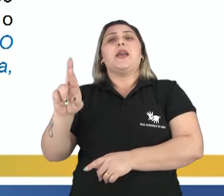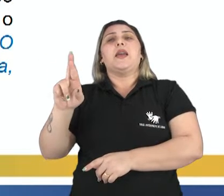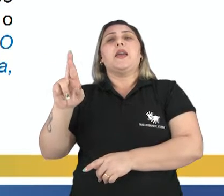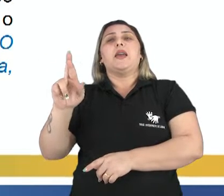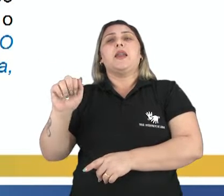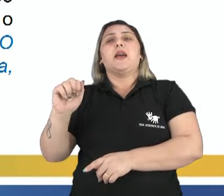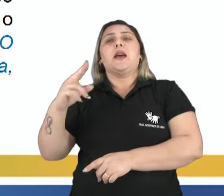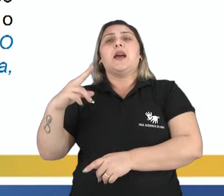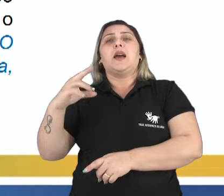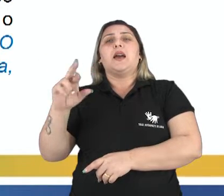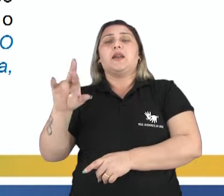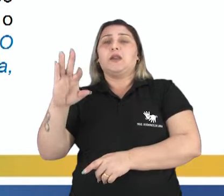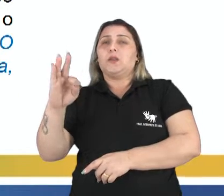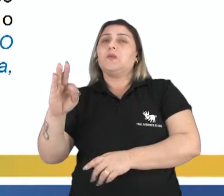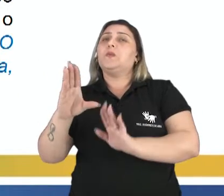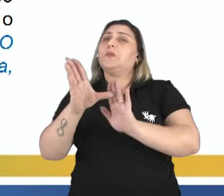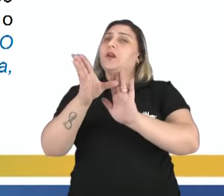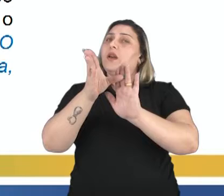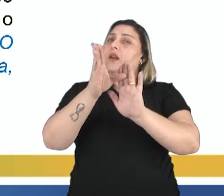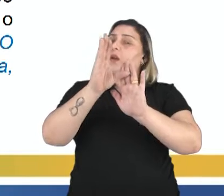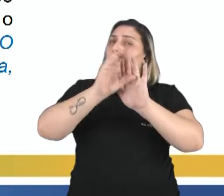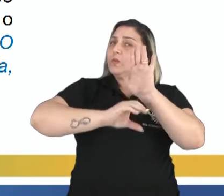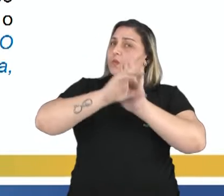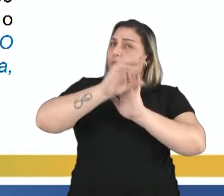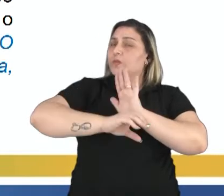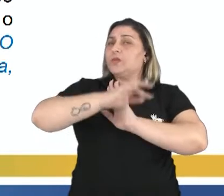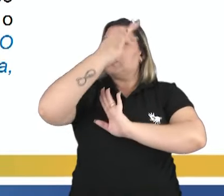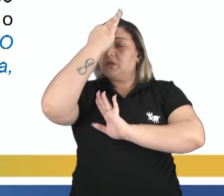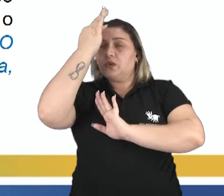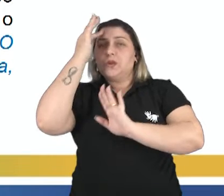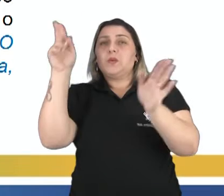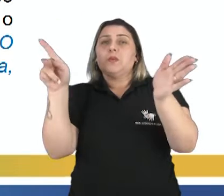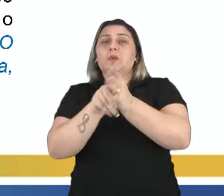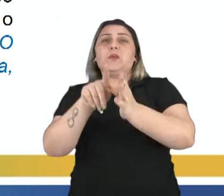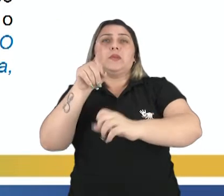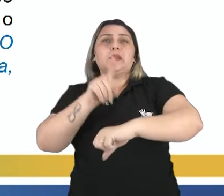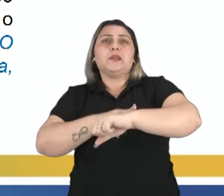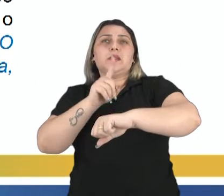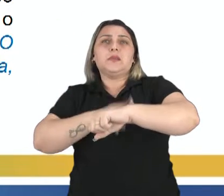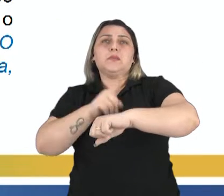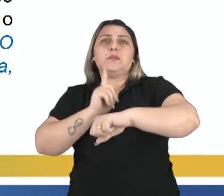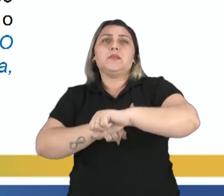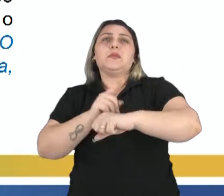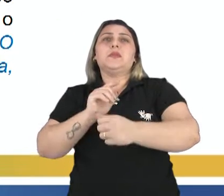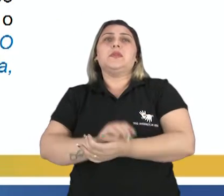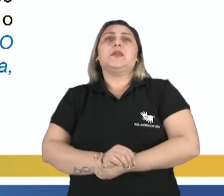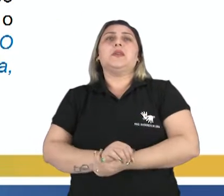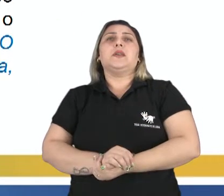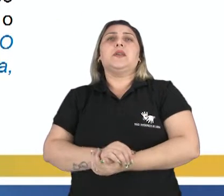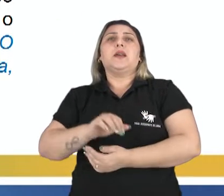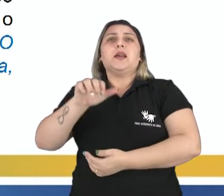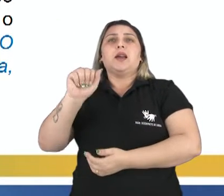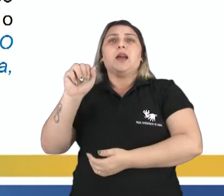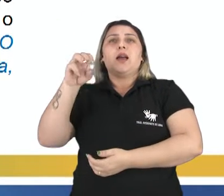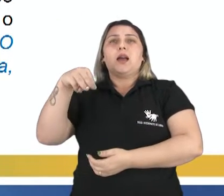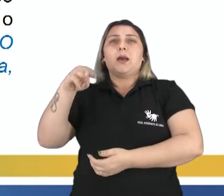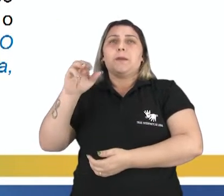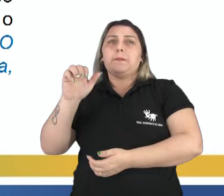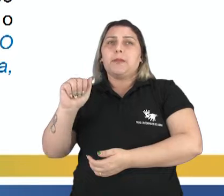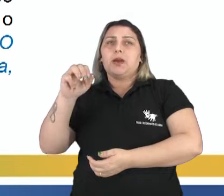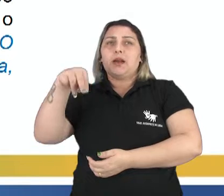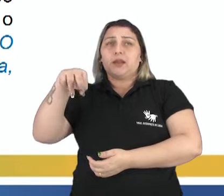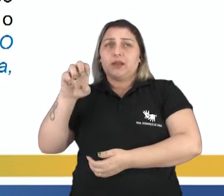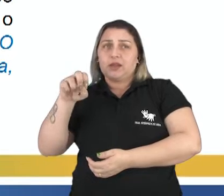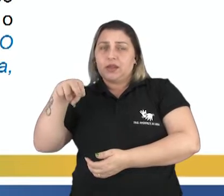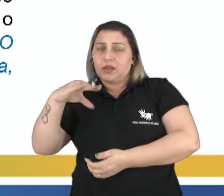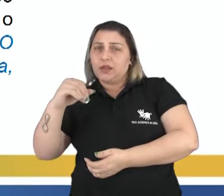devir, né? Que é um conceito filosófico, né? E qual pertence ao tempo da imanência. Então, o que é a imanência? A imanência é aquilo